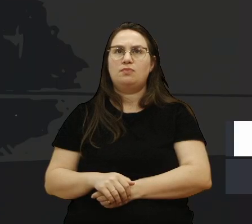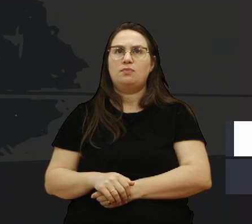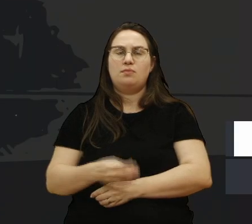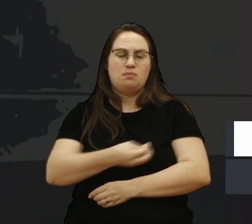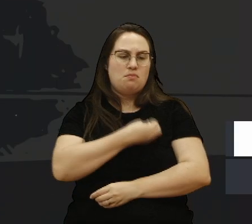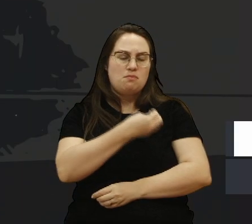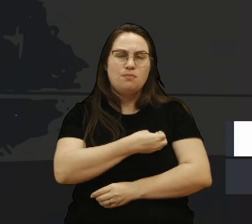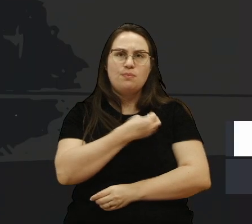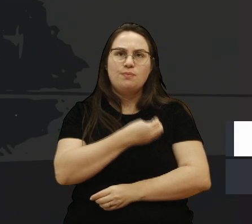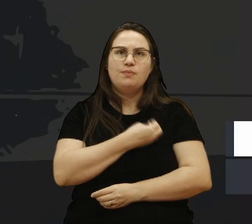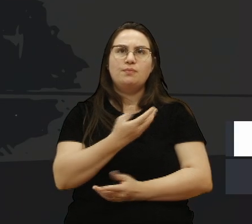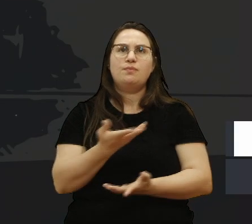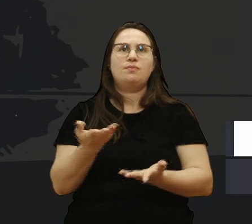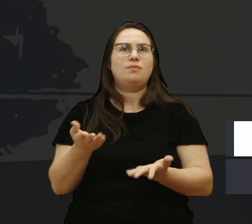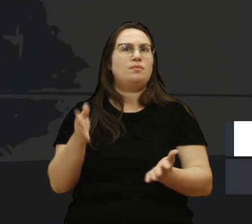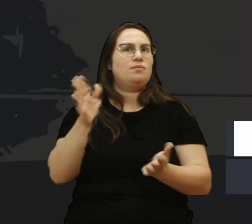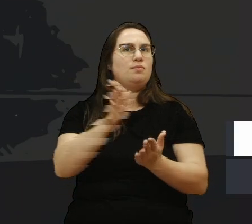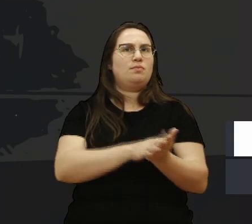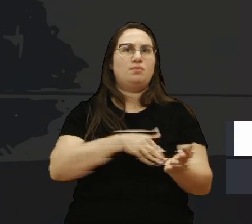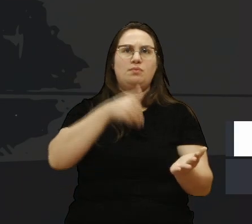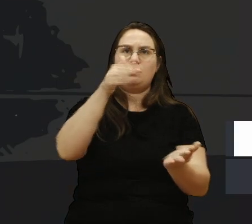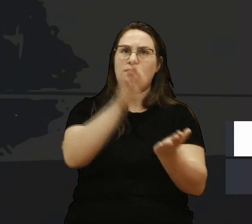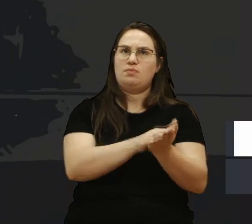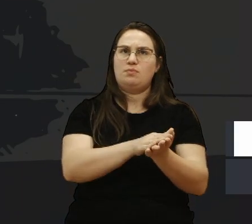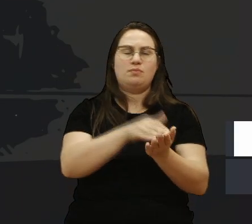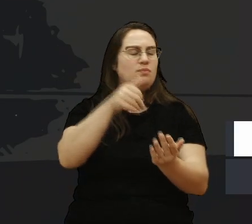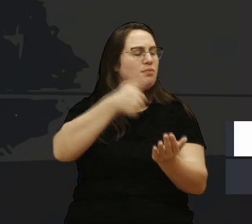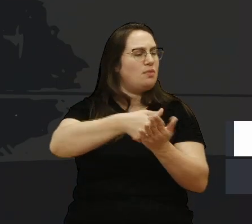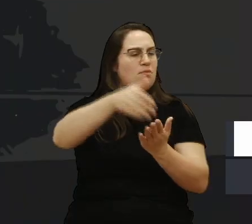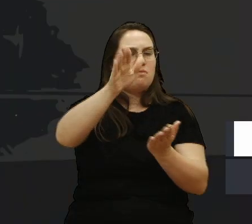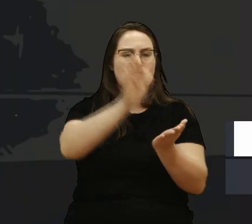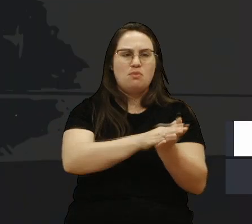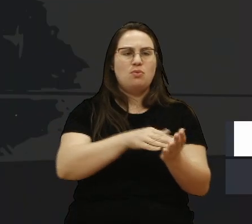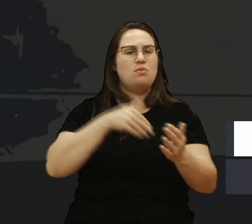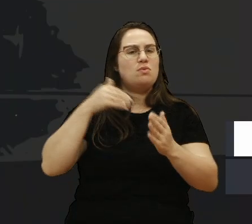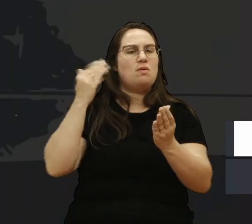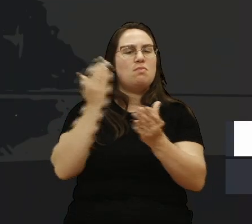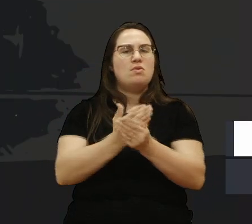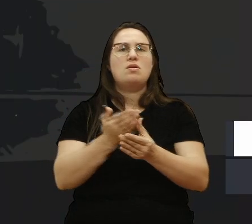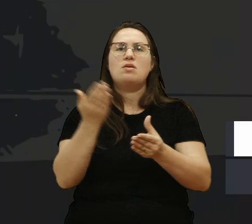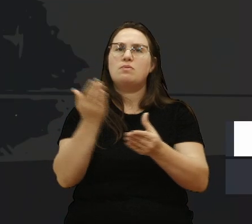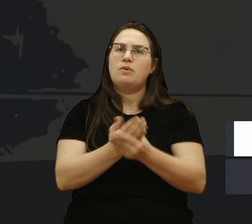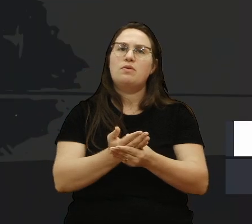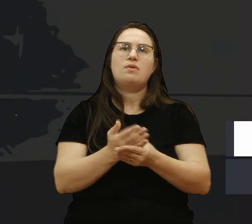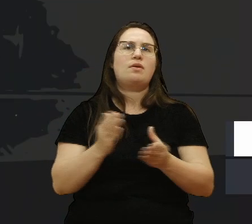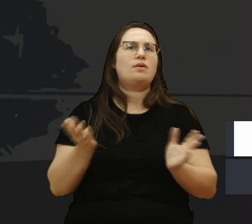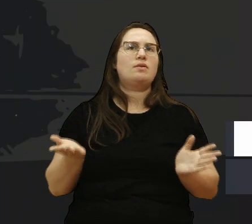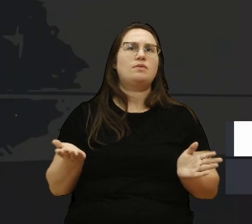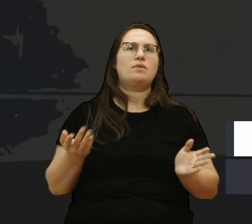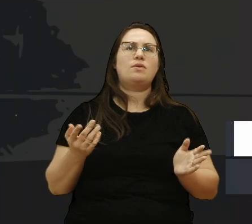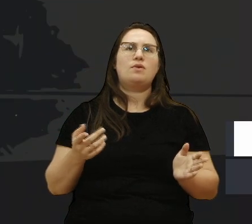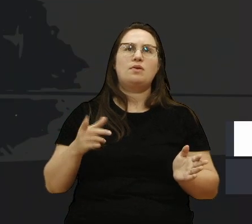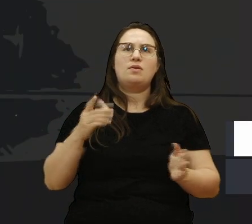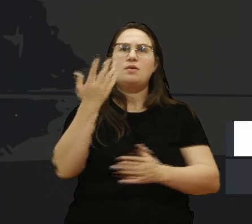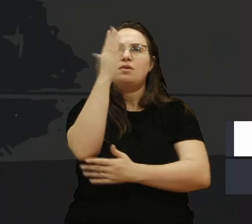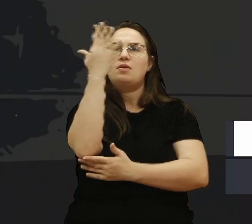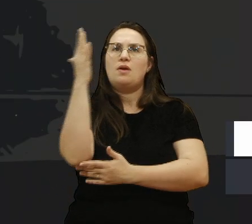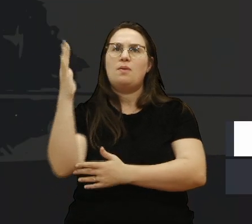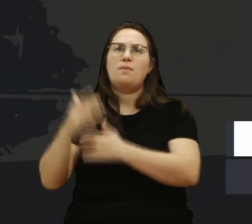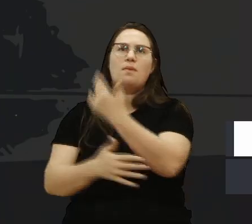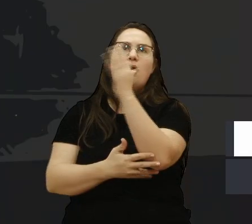sobreviver. Multa e processo. Se ele derruba uma